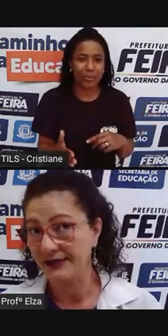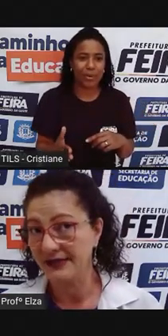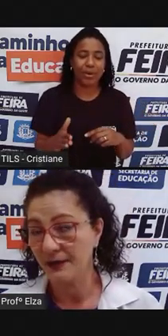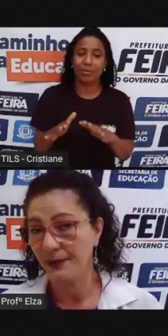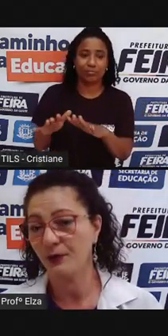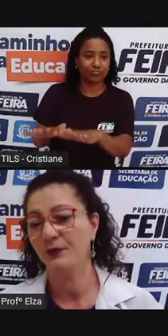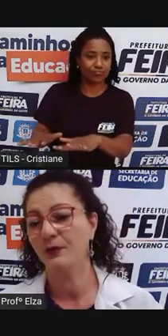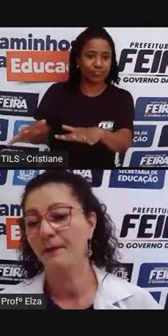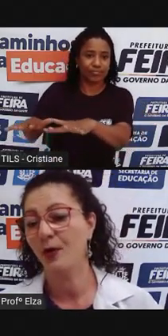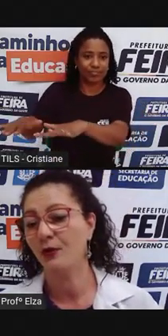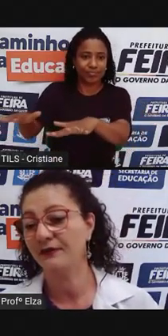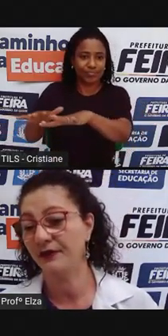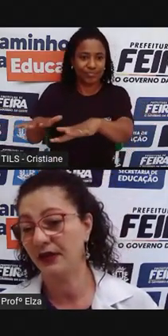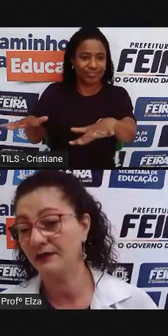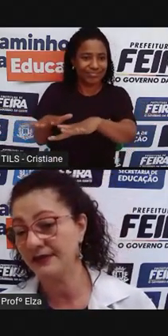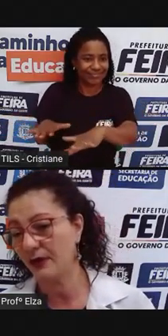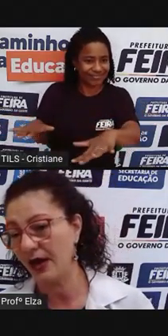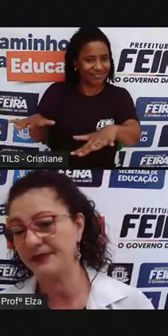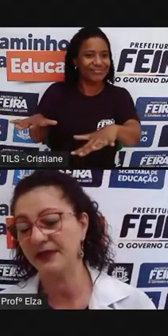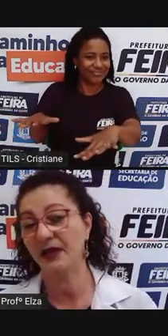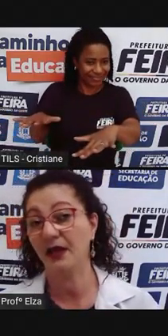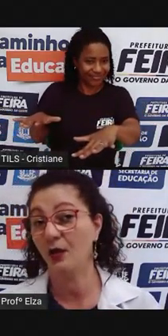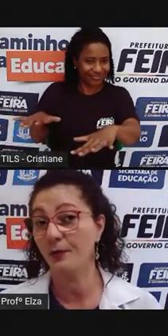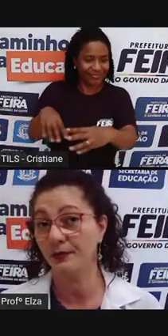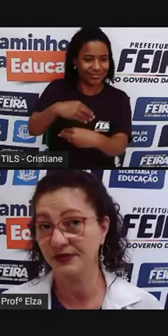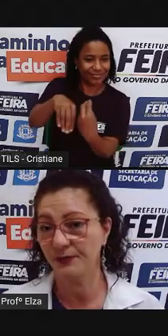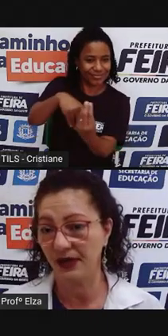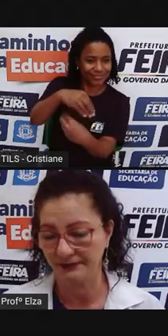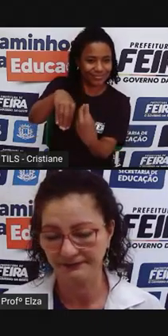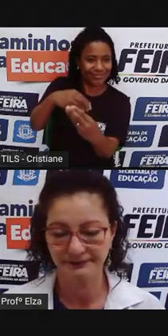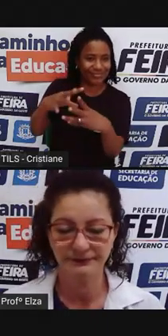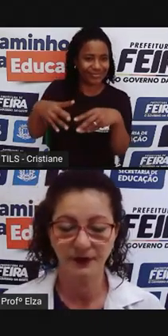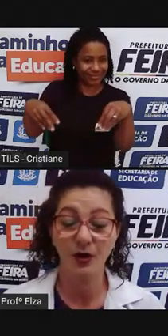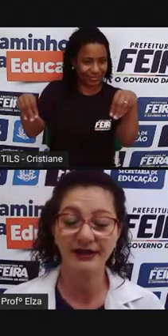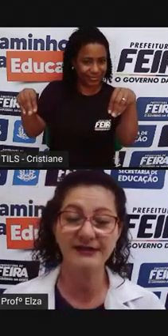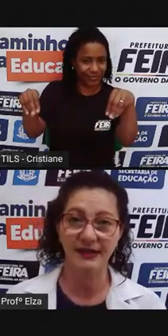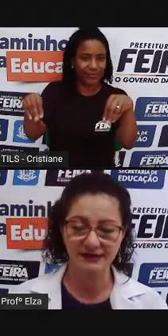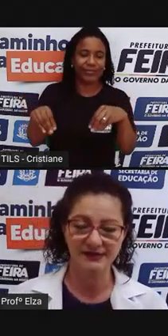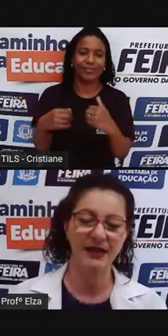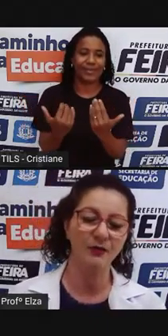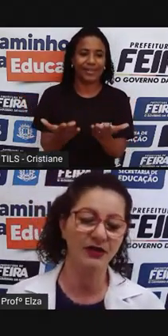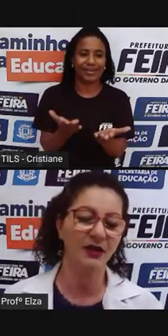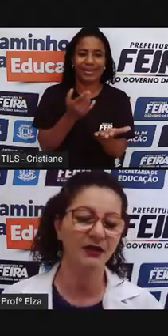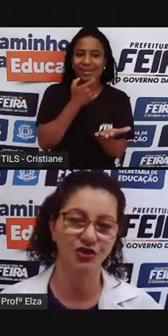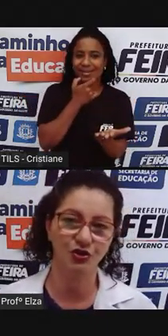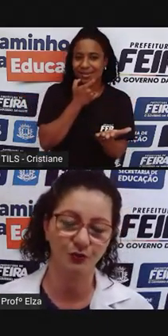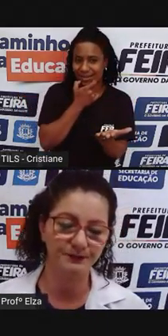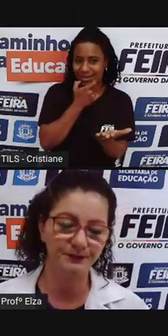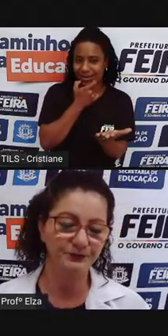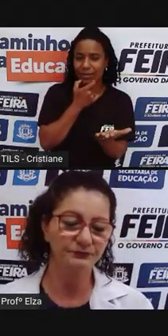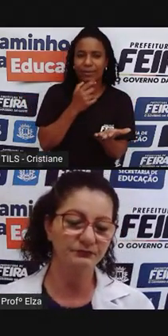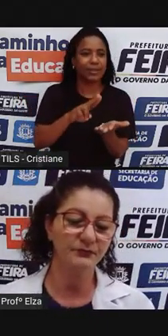For example, put vegan scraps in the compost bin. What is this? Né? O que é